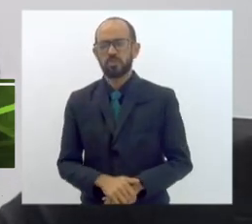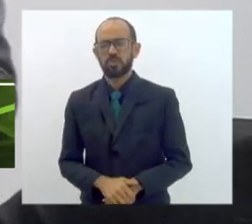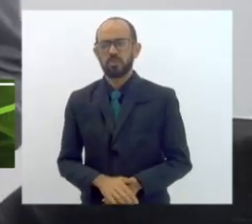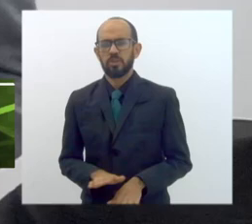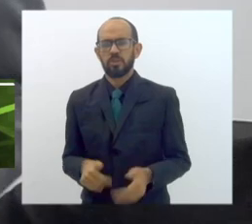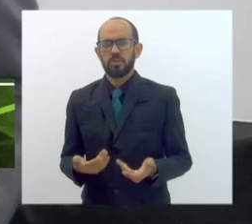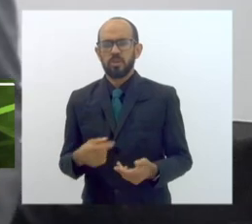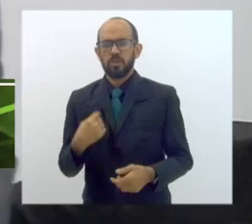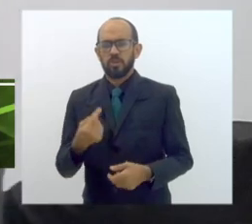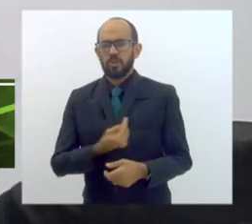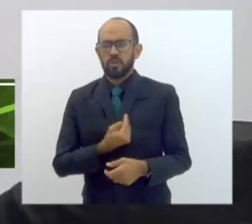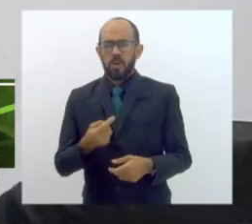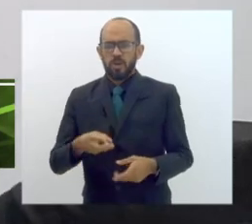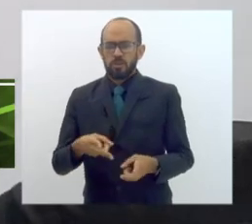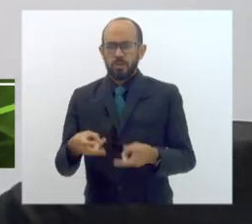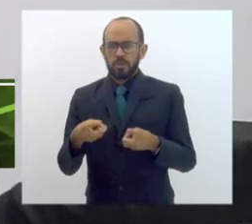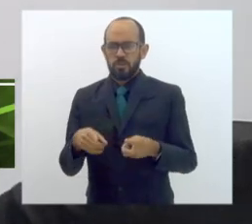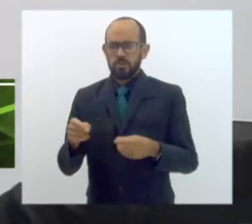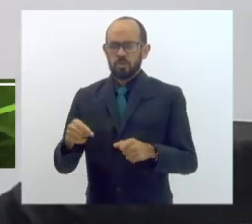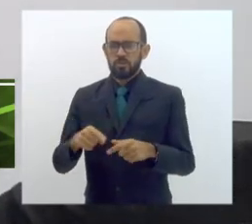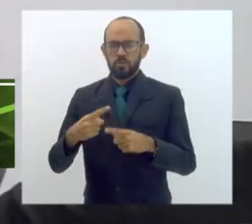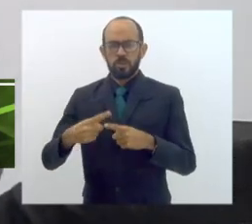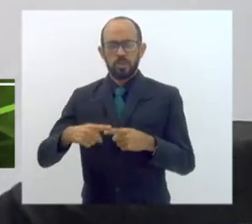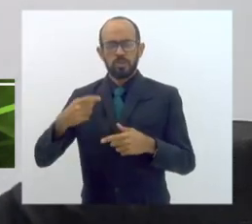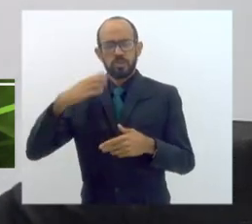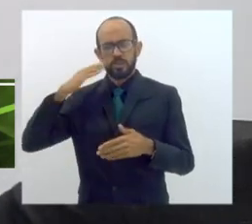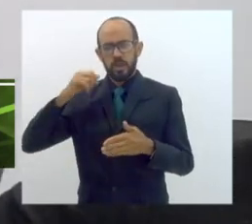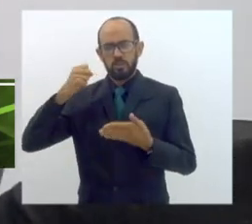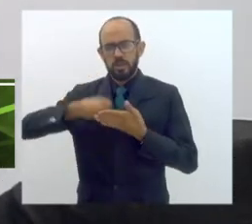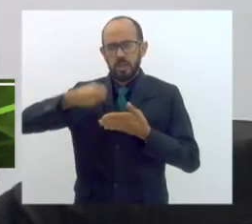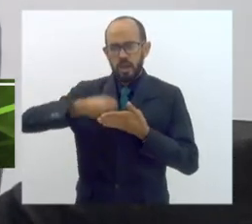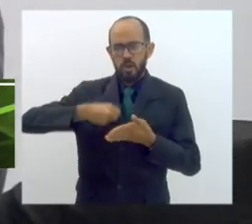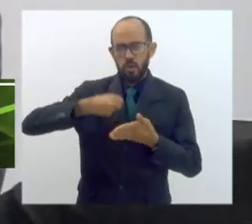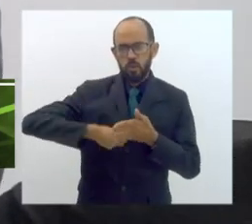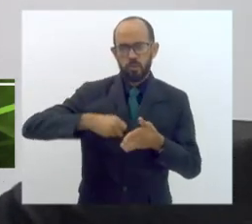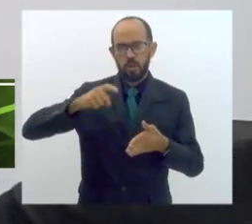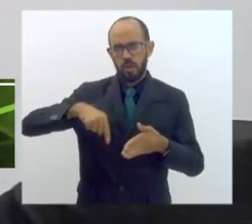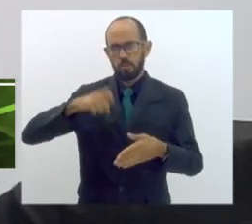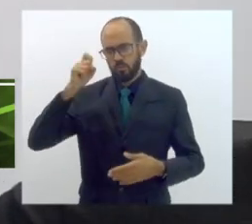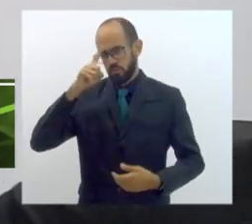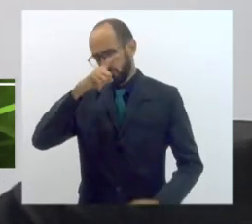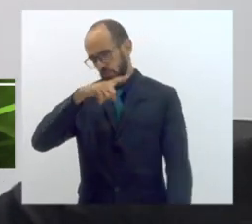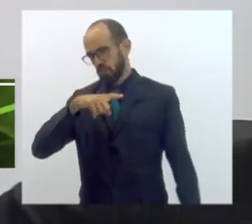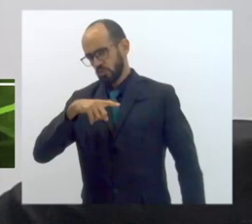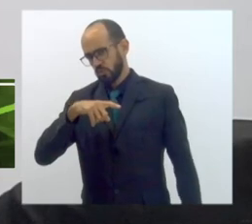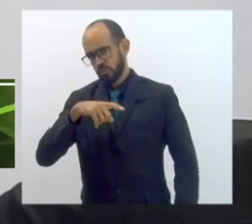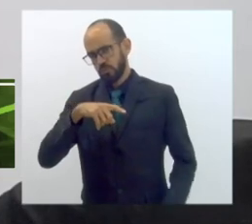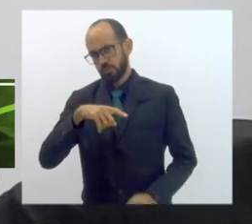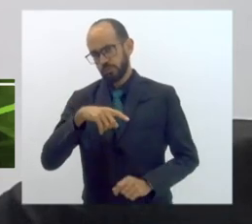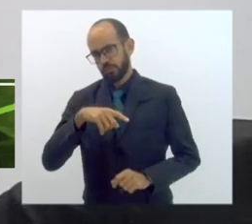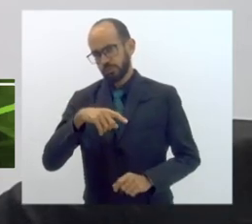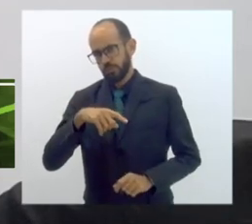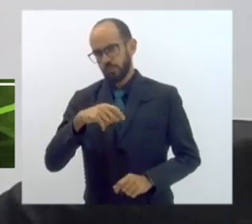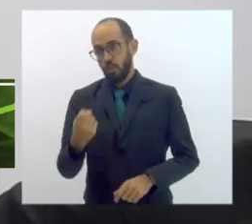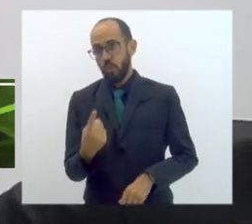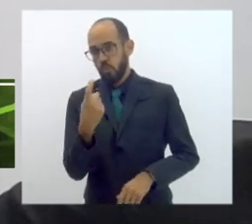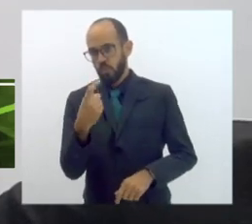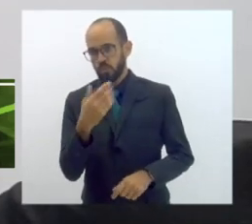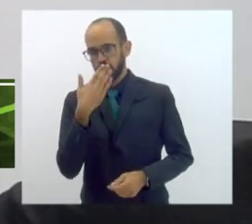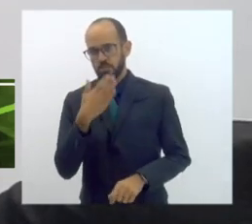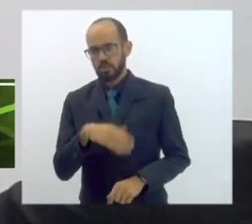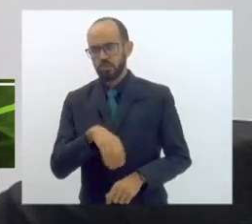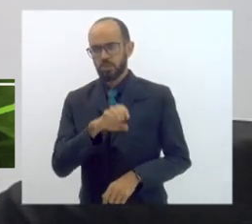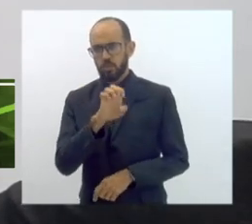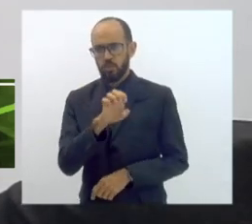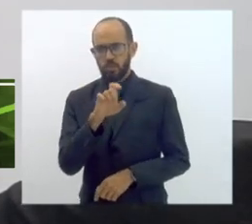gente se inteirou um pouco disso, porque sabe que a luta nossa é muito difícil. E a única coisa que eu pedi ao Ezio